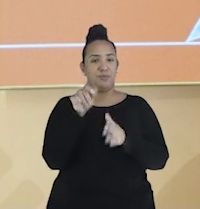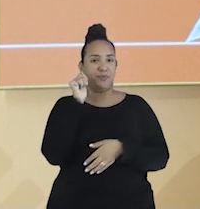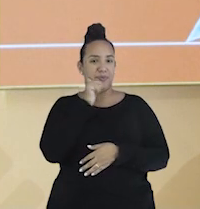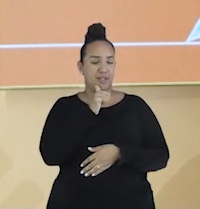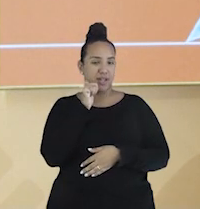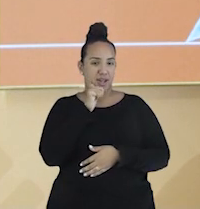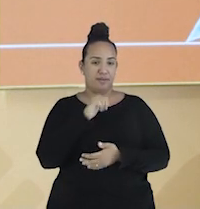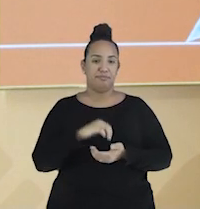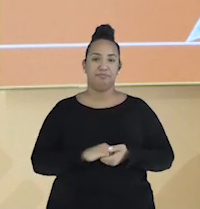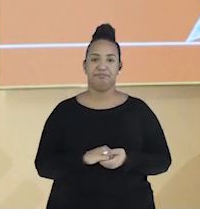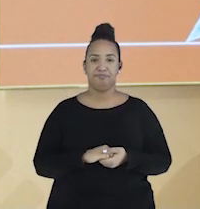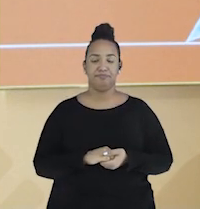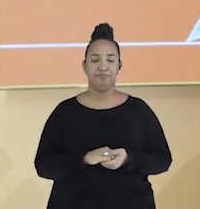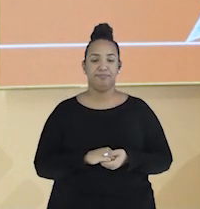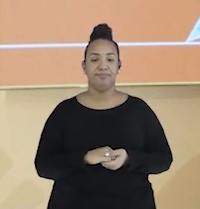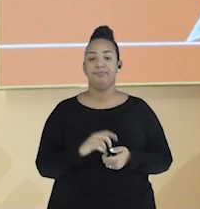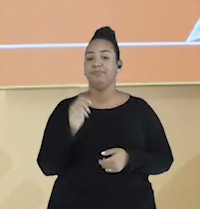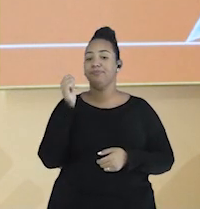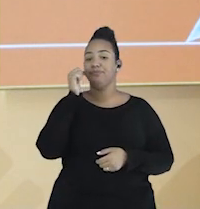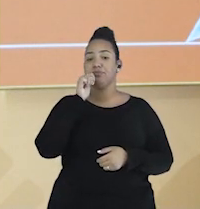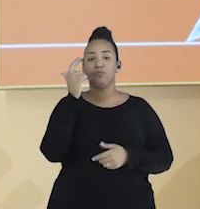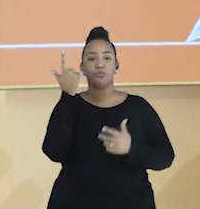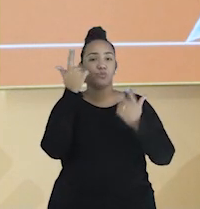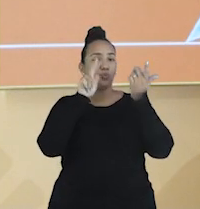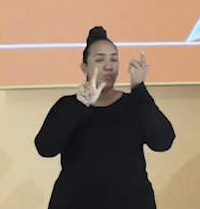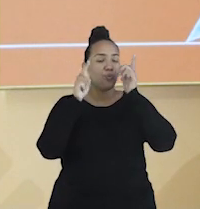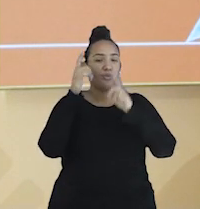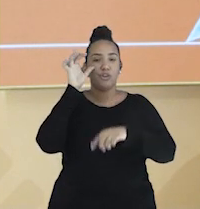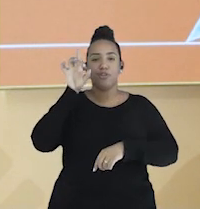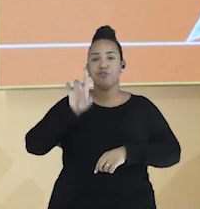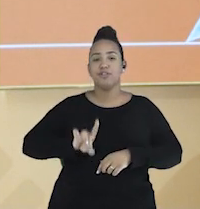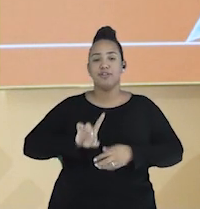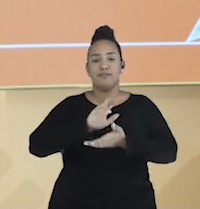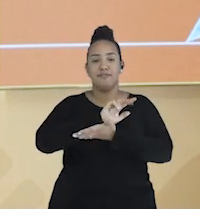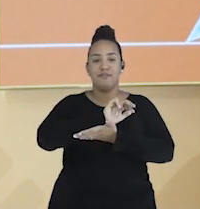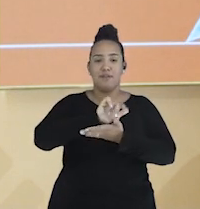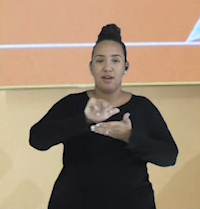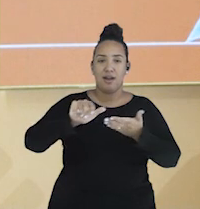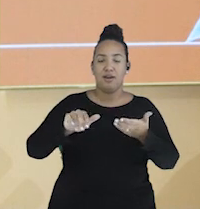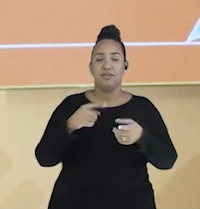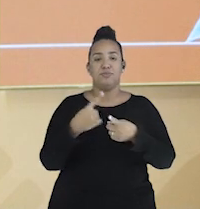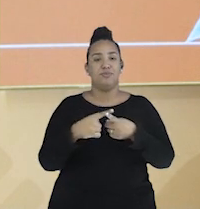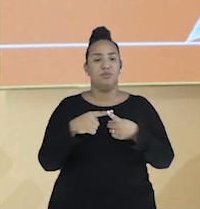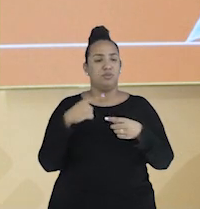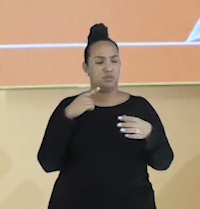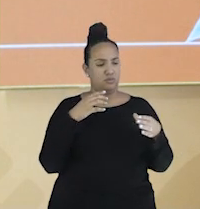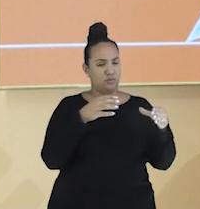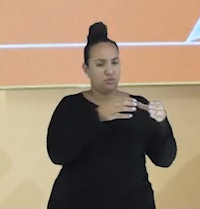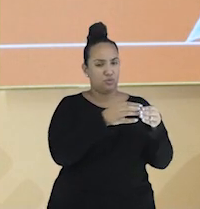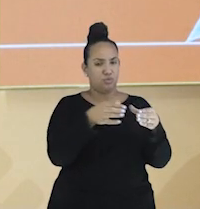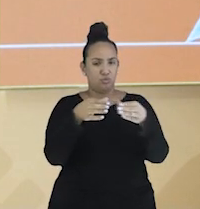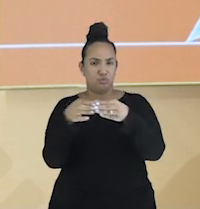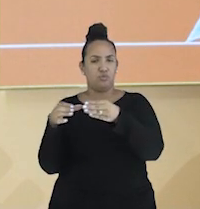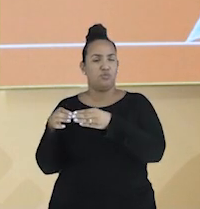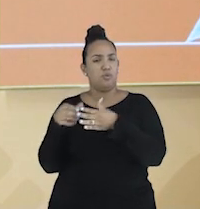Mulheres. As mulheres conquistaram muitos direitos através das lutas